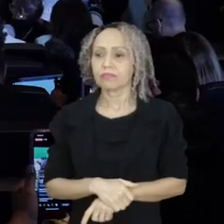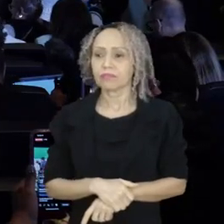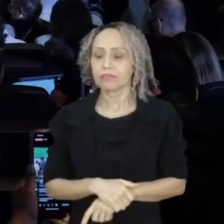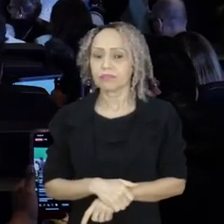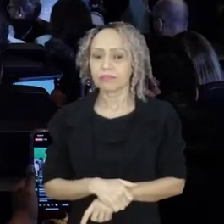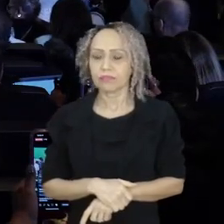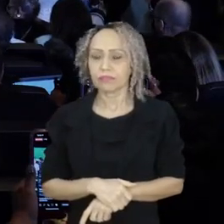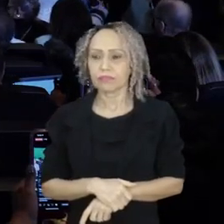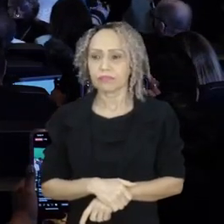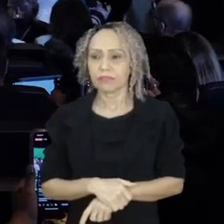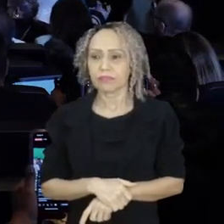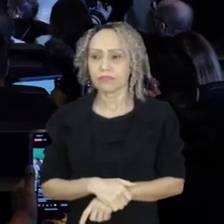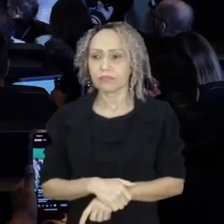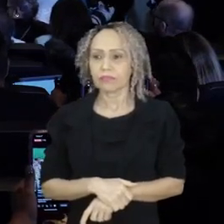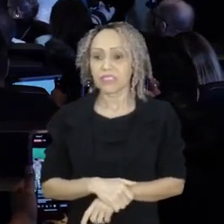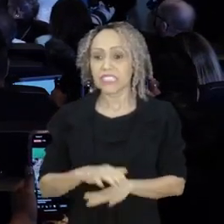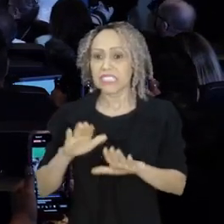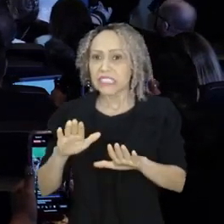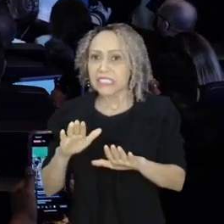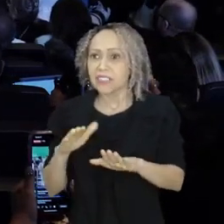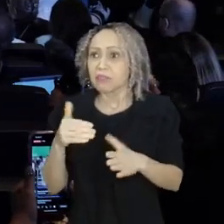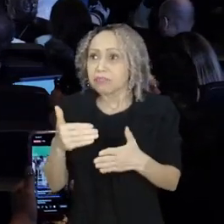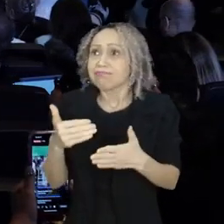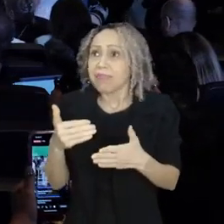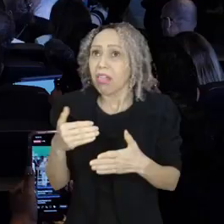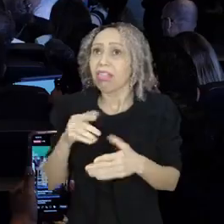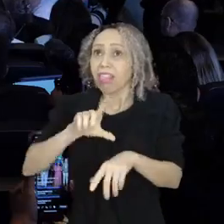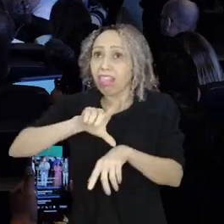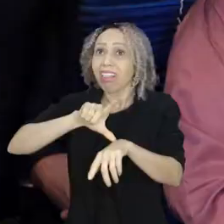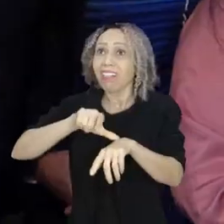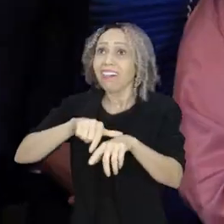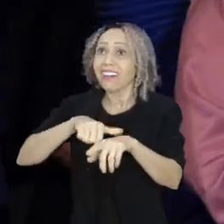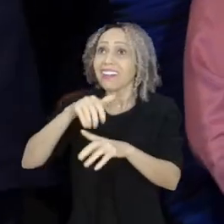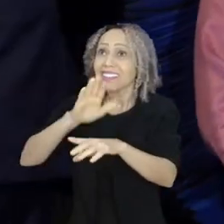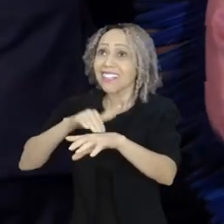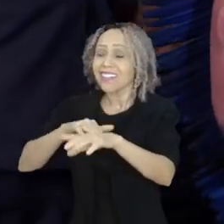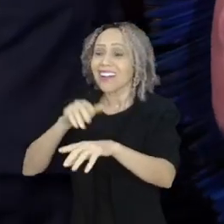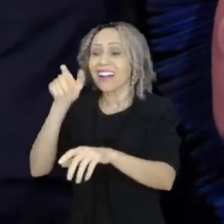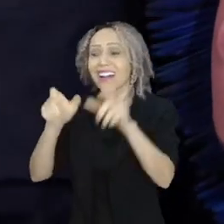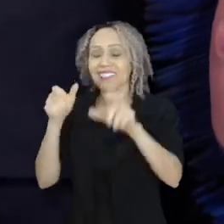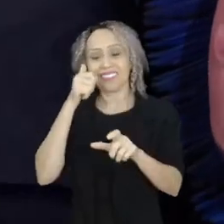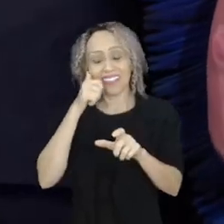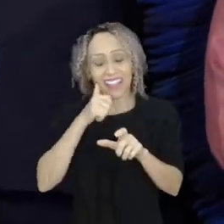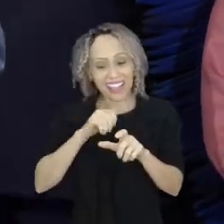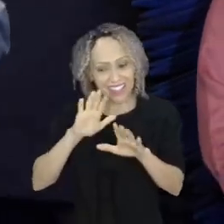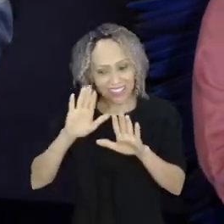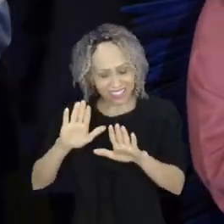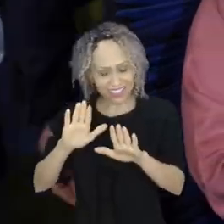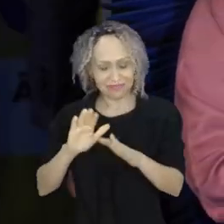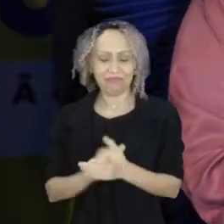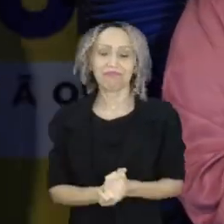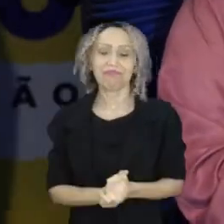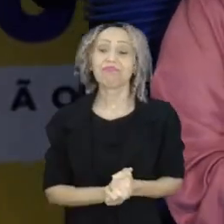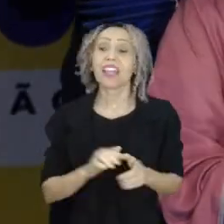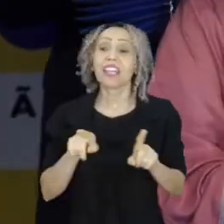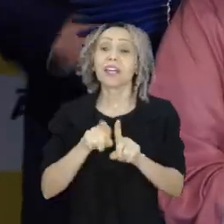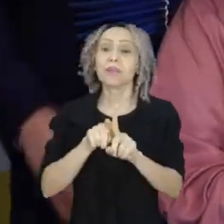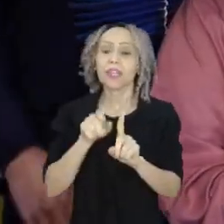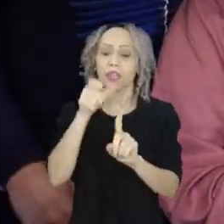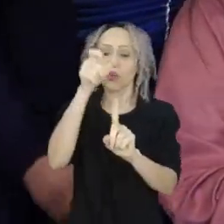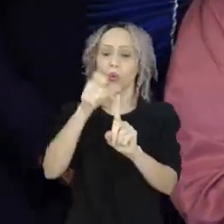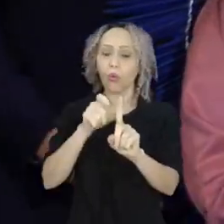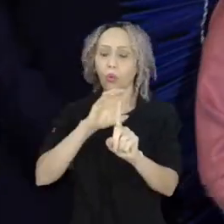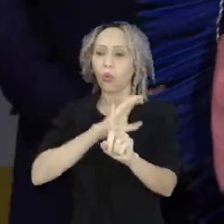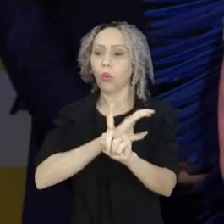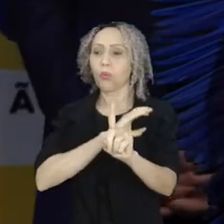Não chega as mulheres, não chega as mulheres. Bem, o companheiro que vai ser o